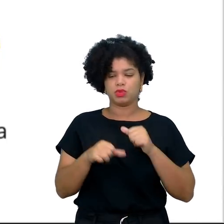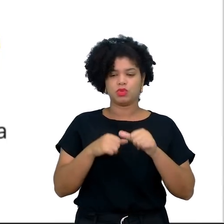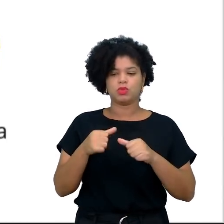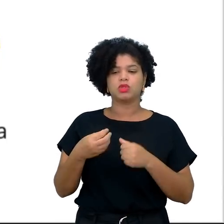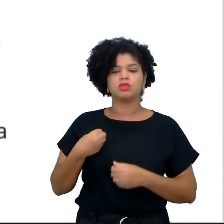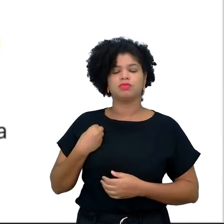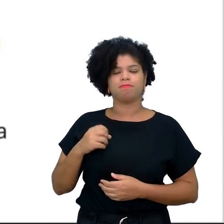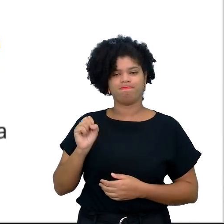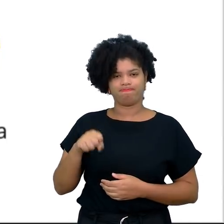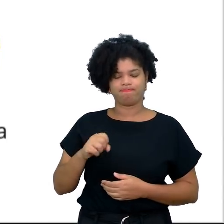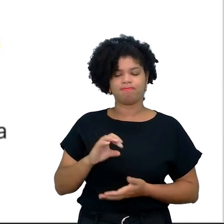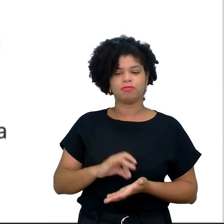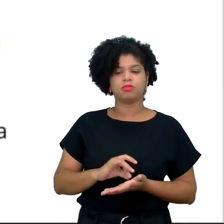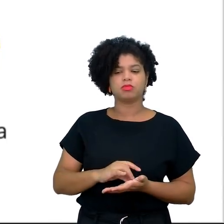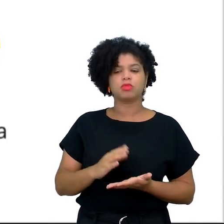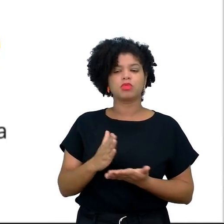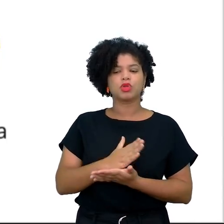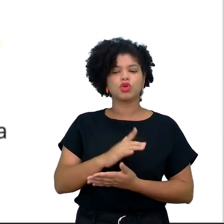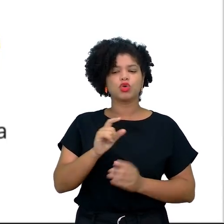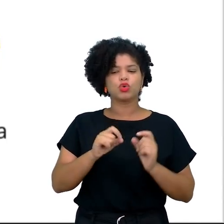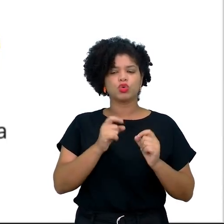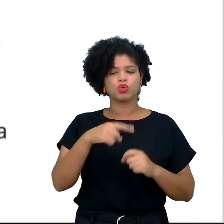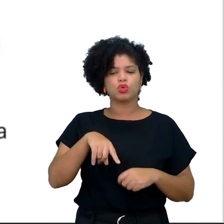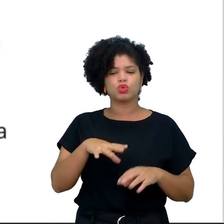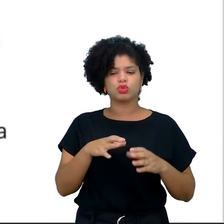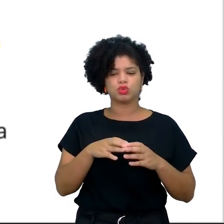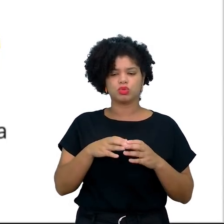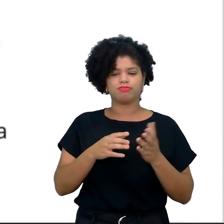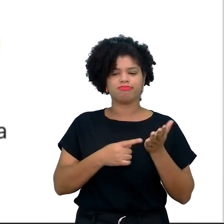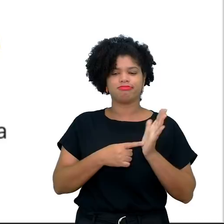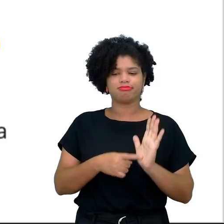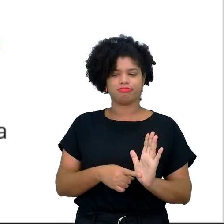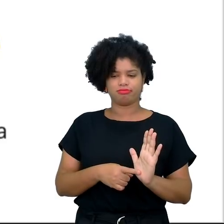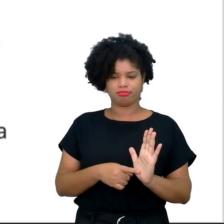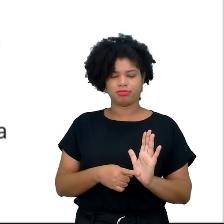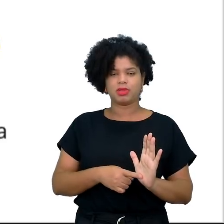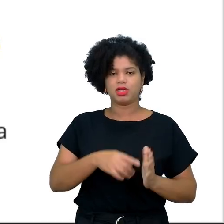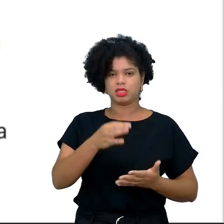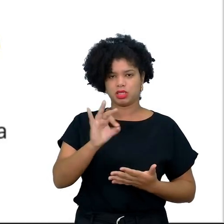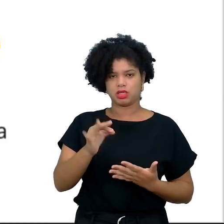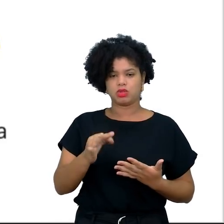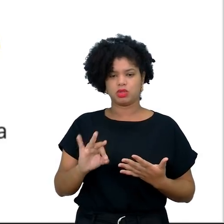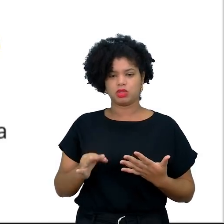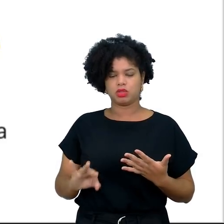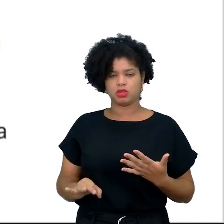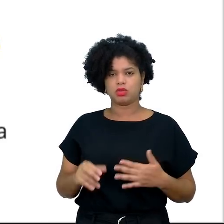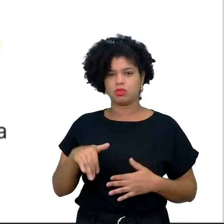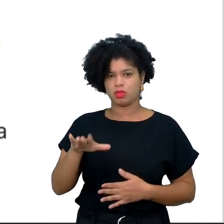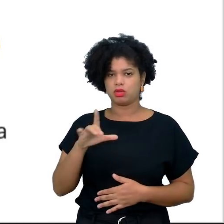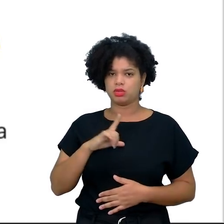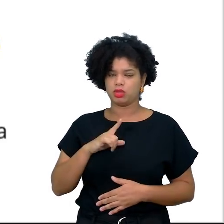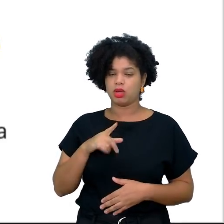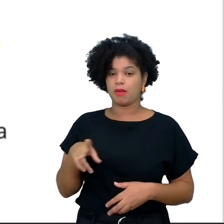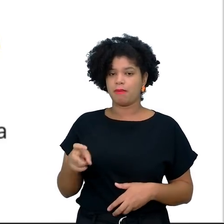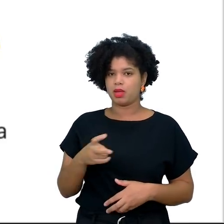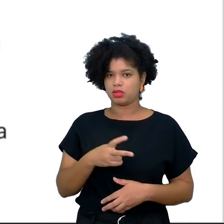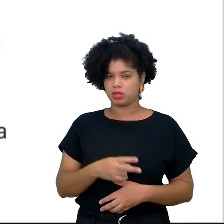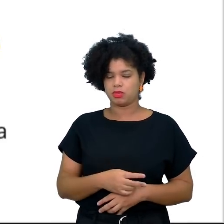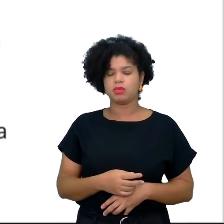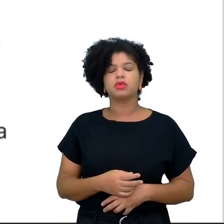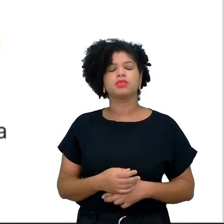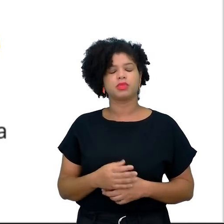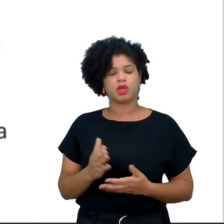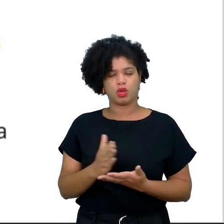temporal, são aquelas em que eles também apresentam mais acertos. Percebem que os ganhos, eles